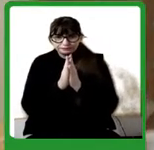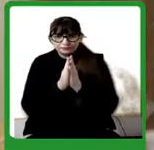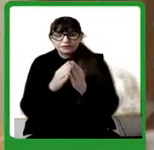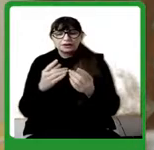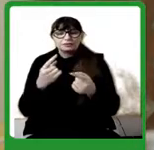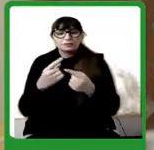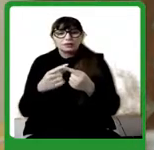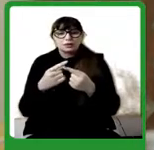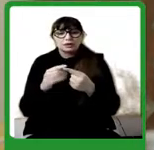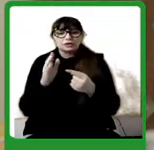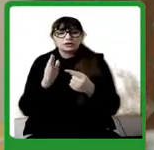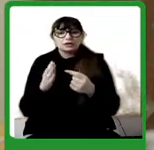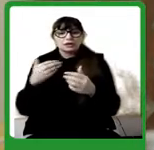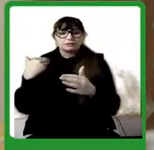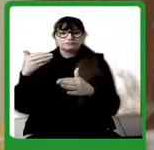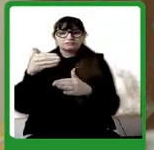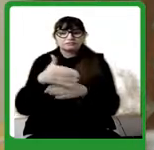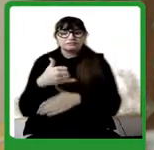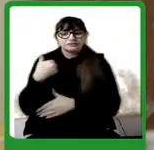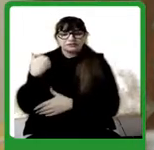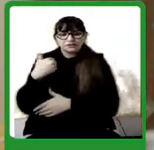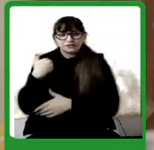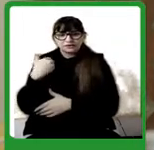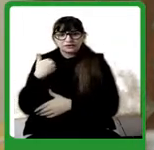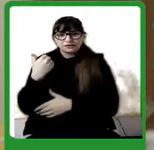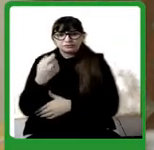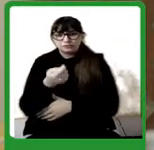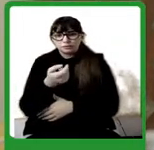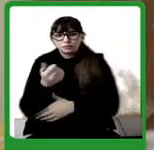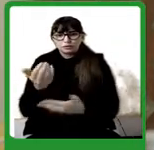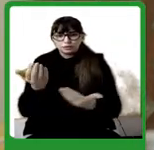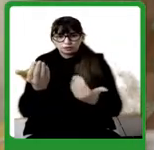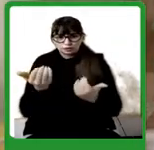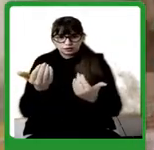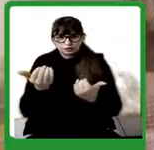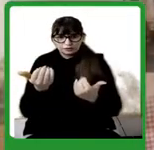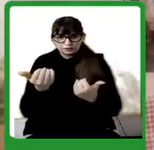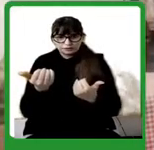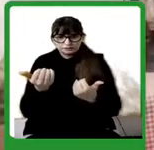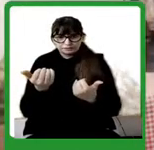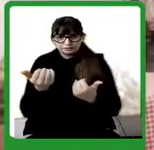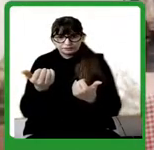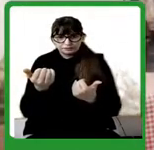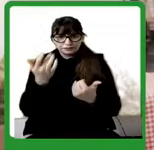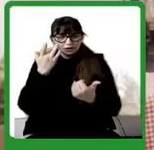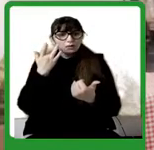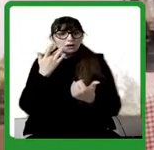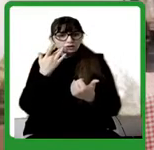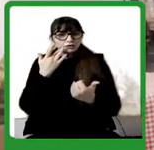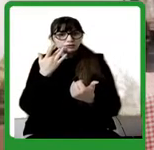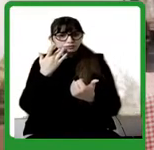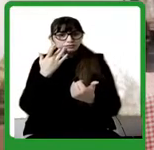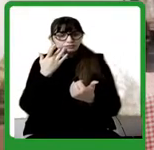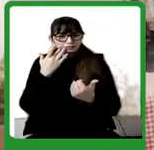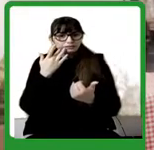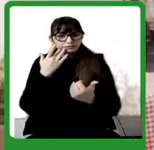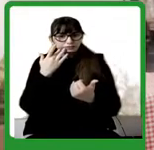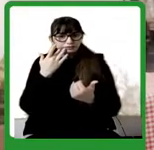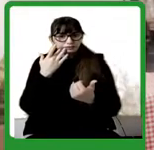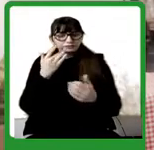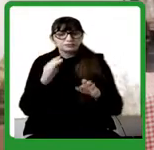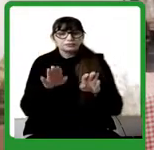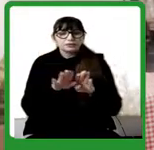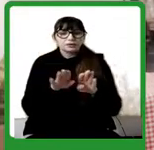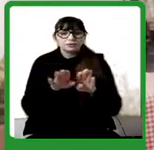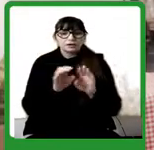muita pessoa de idade na missa e vai pouco jovem. Vocês não acham isso? Eu acho. Então, eu acho que sim. As festas de comunidade,